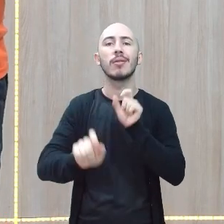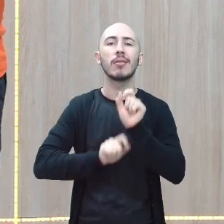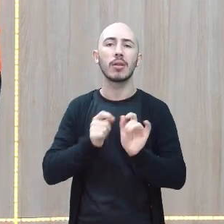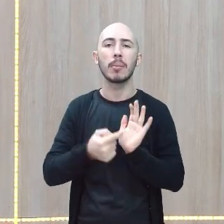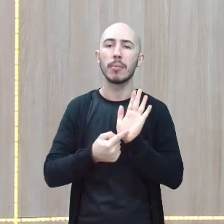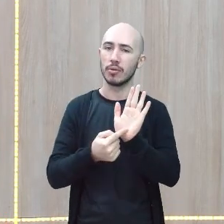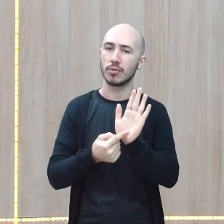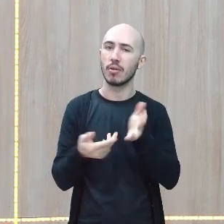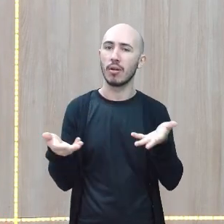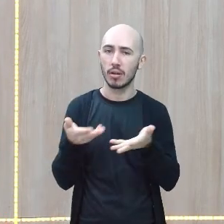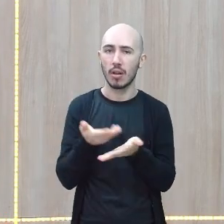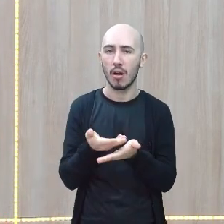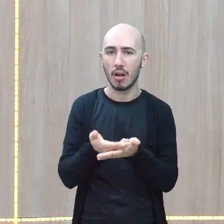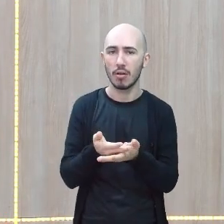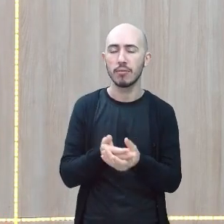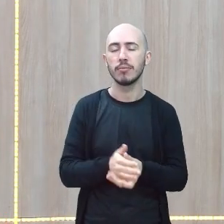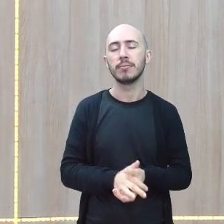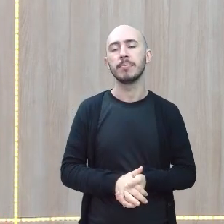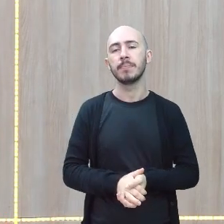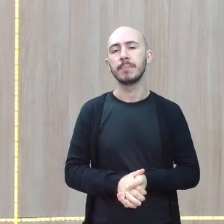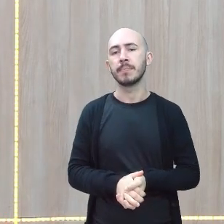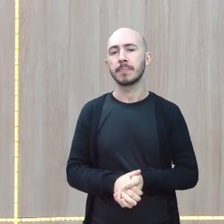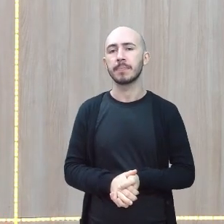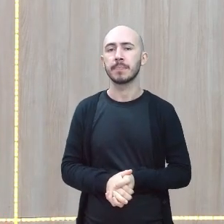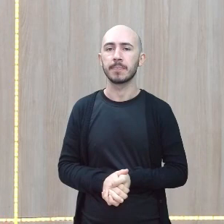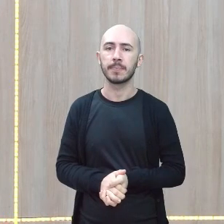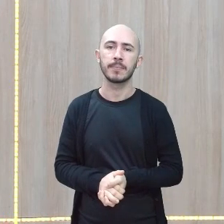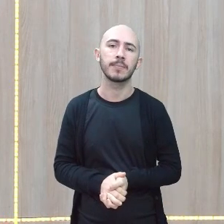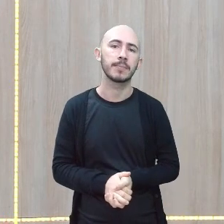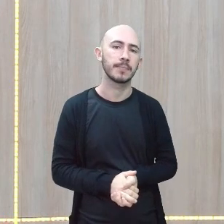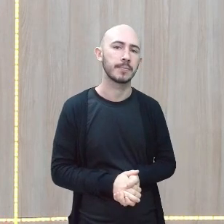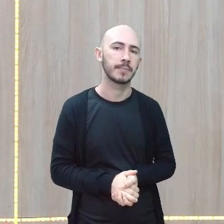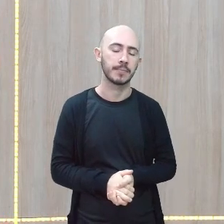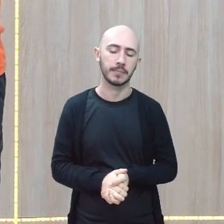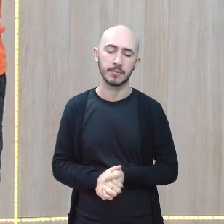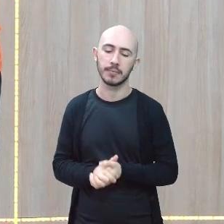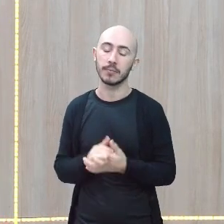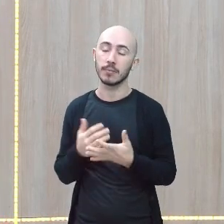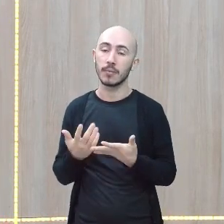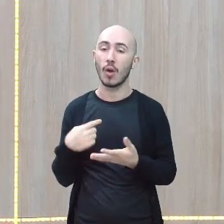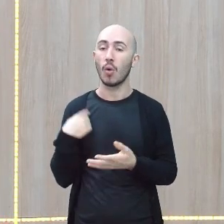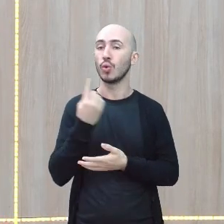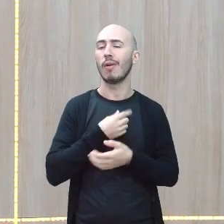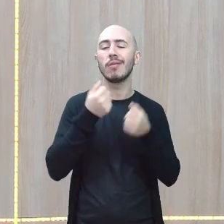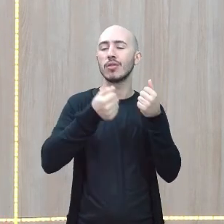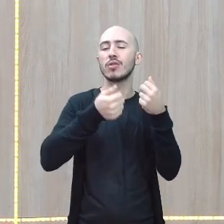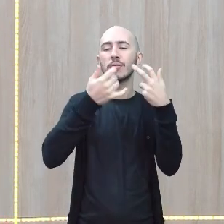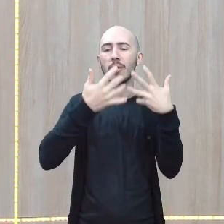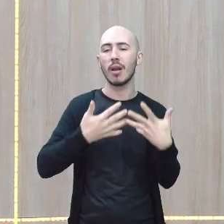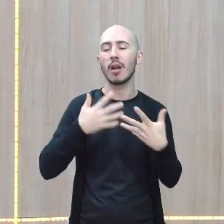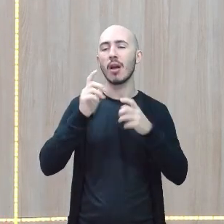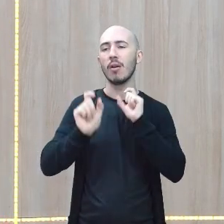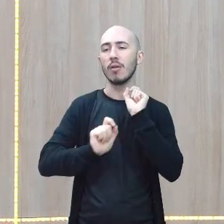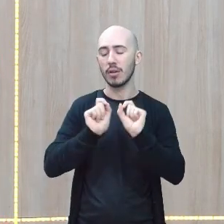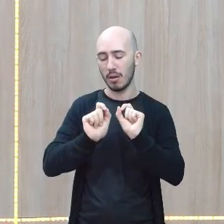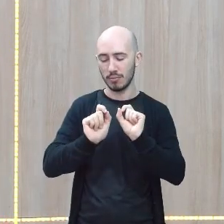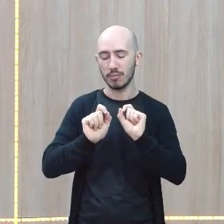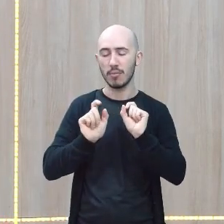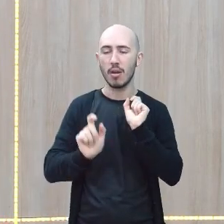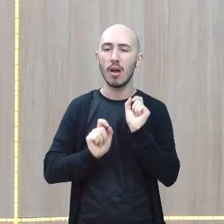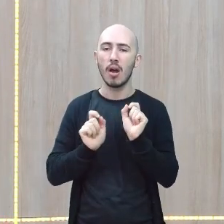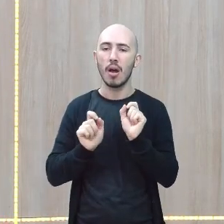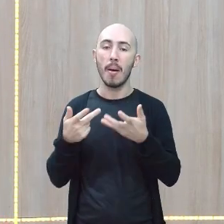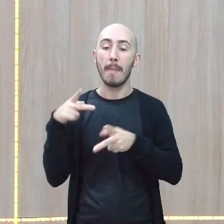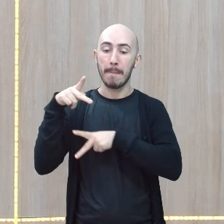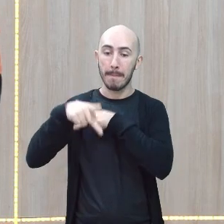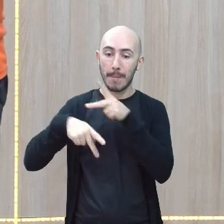aqui, não é, professor? É a questão de que muitas vezes, né, a gente só fala dos povos indígenas quando a gente